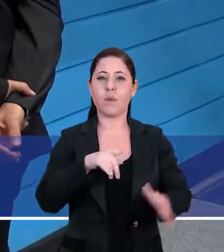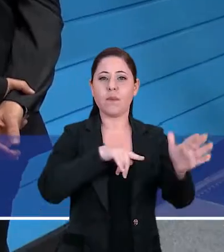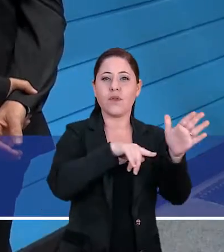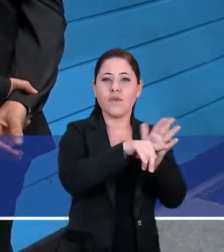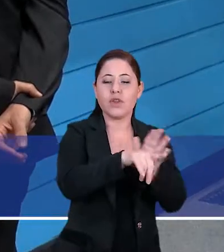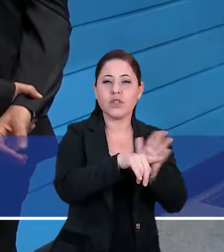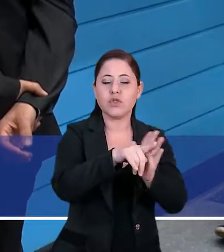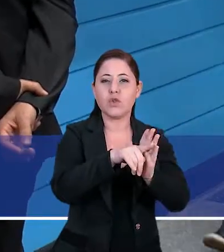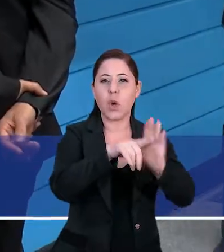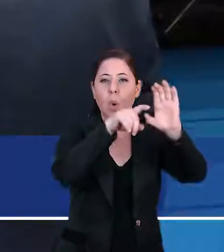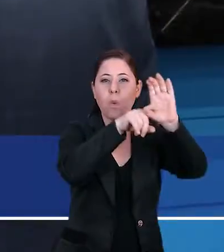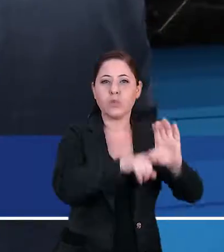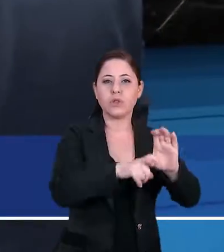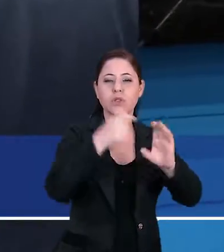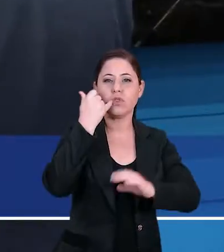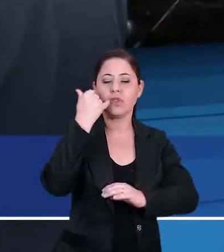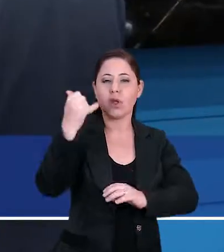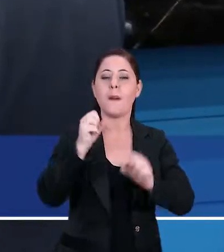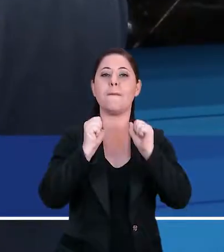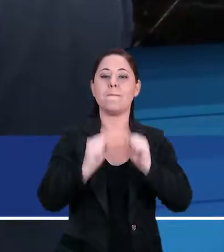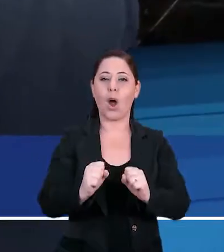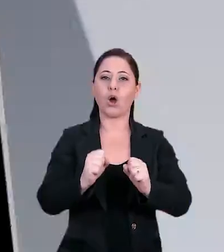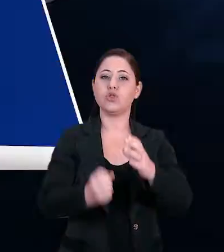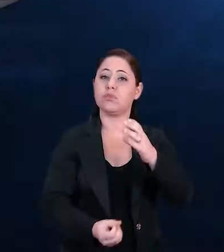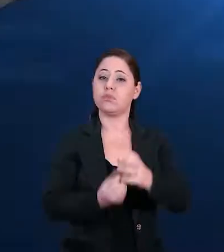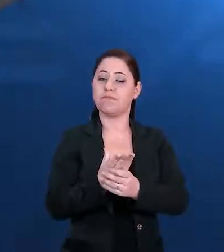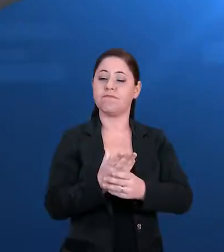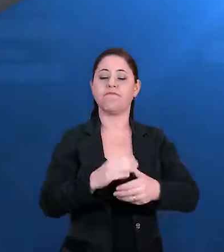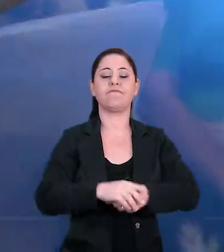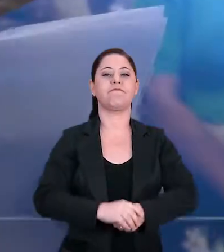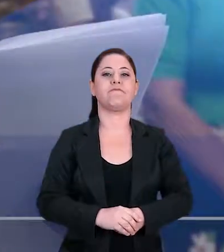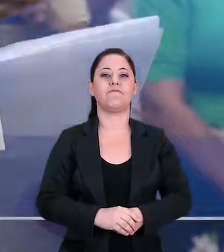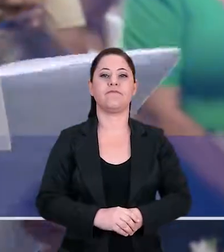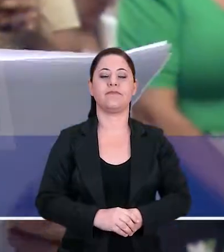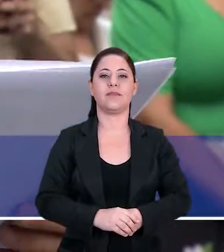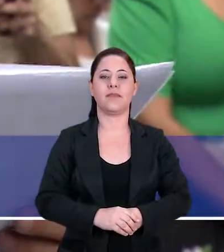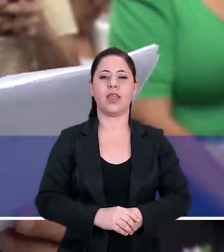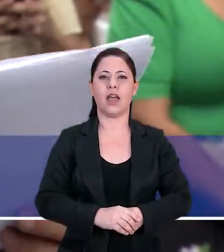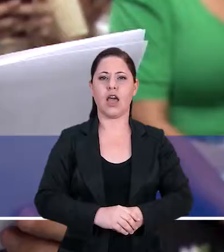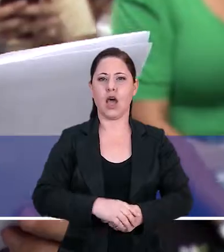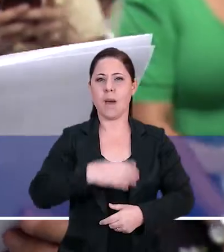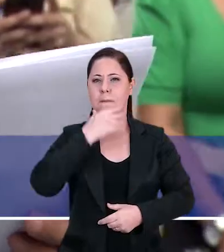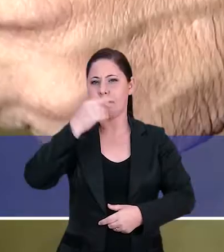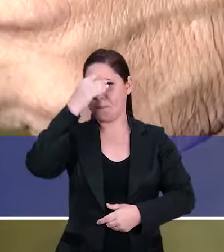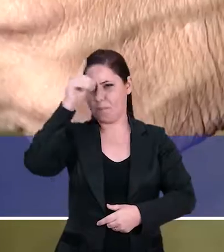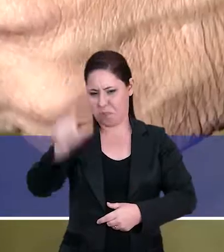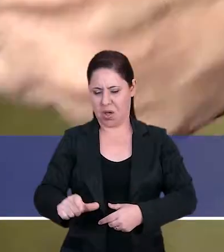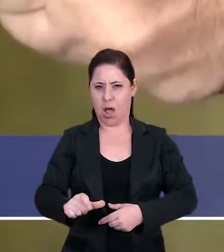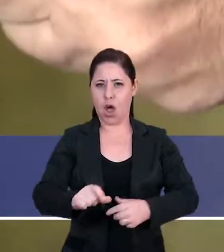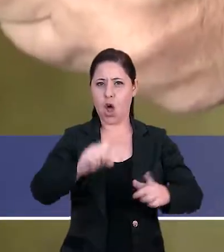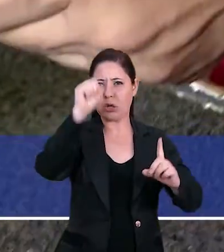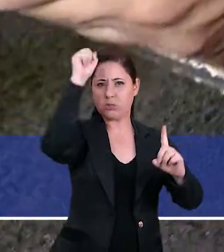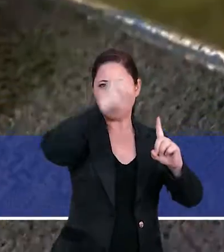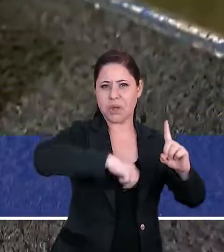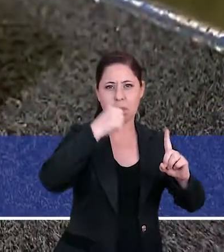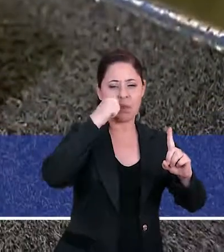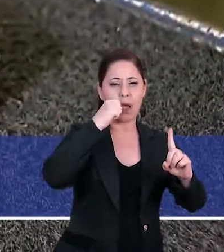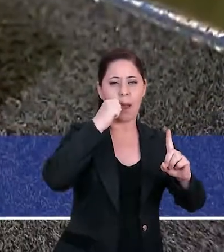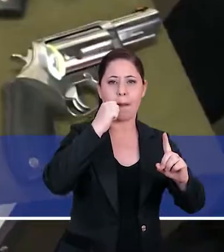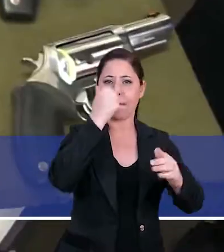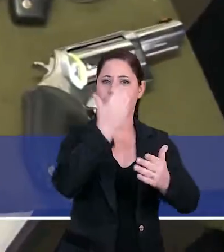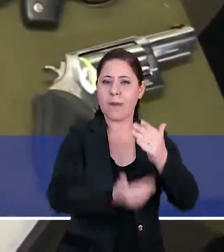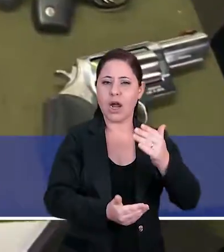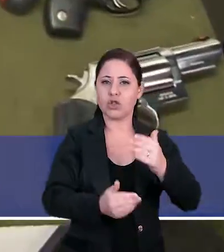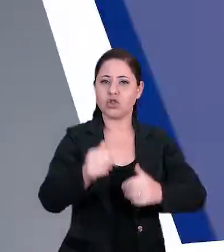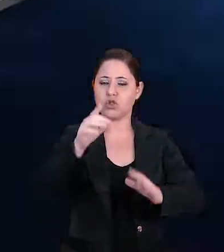CPI para investigar cobrança de energia poderá ser instaurada. Agressores de mulheres perderão direito ao